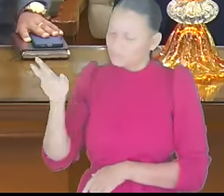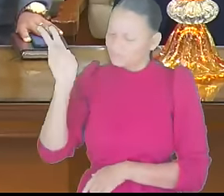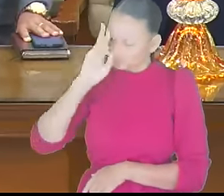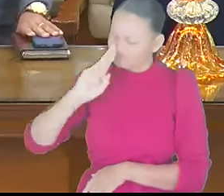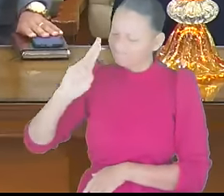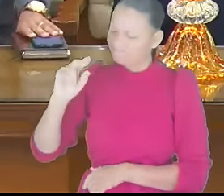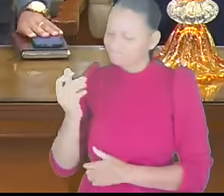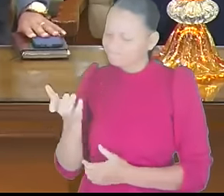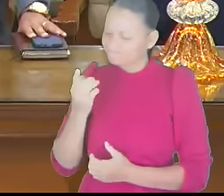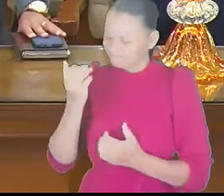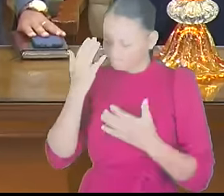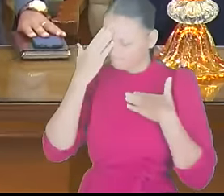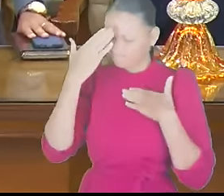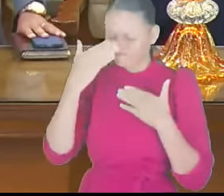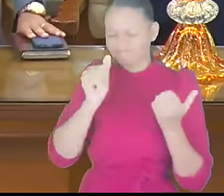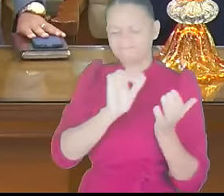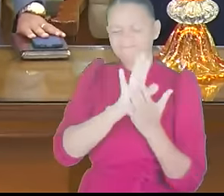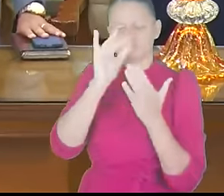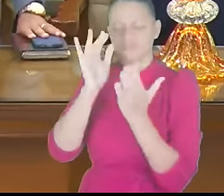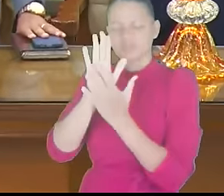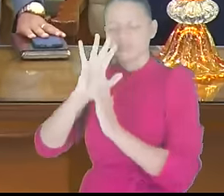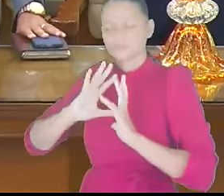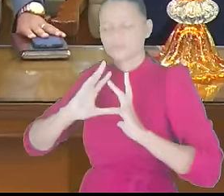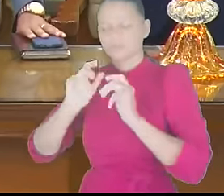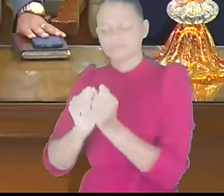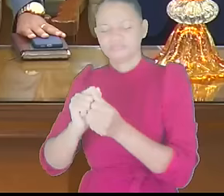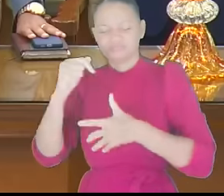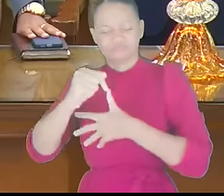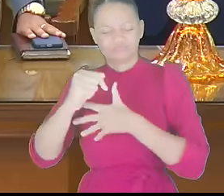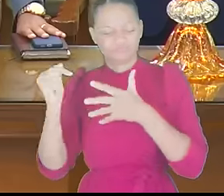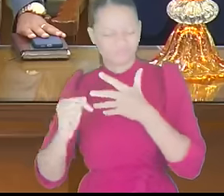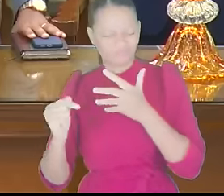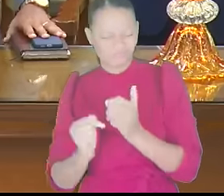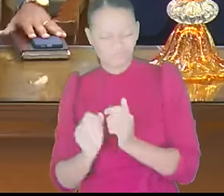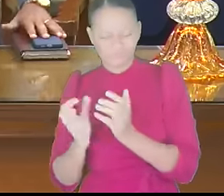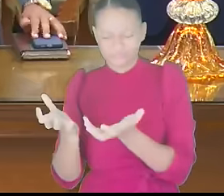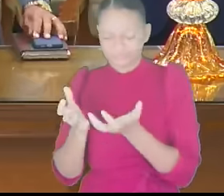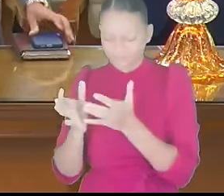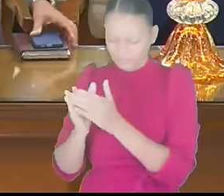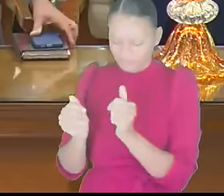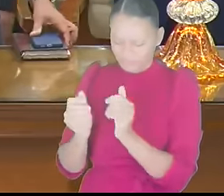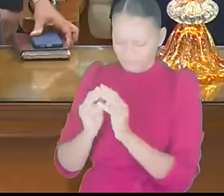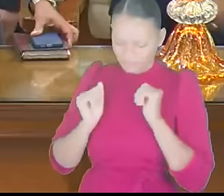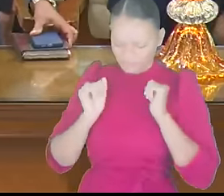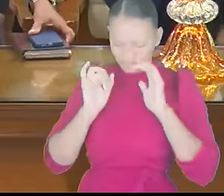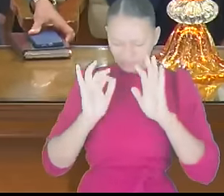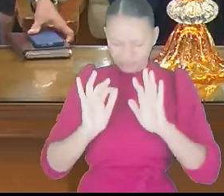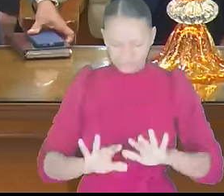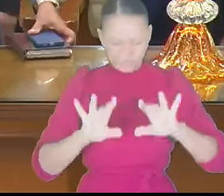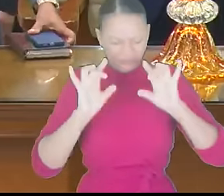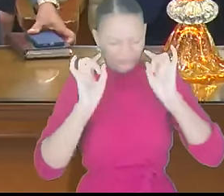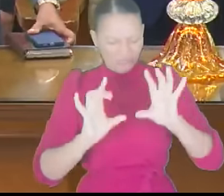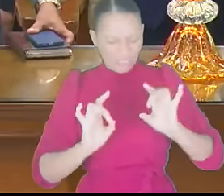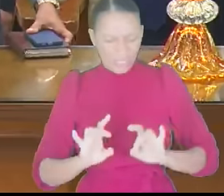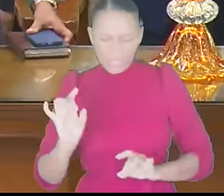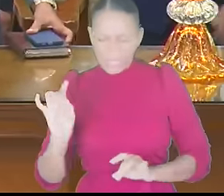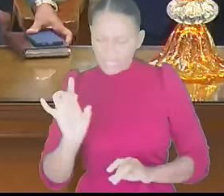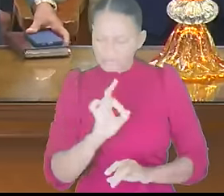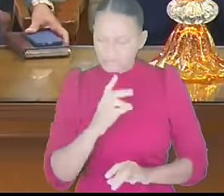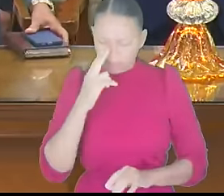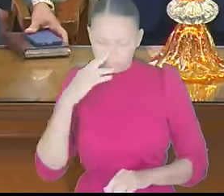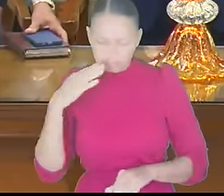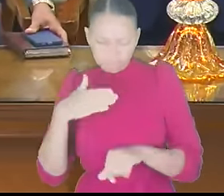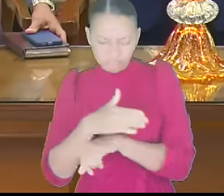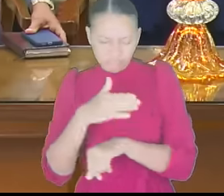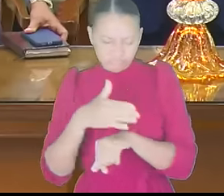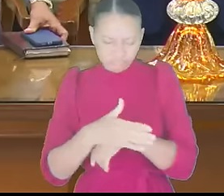nessa noite. Portanto, queremos pedir uma bênção especial para cada crente que adentrou por essas portas.